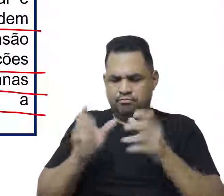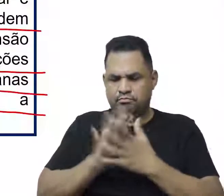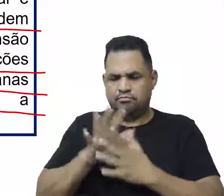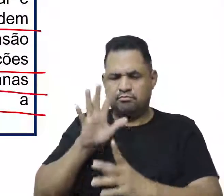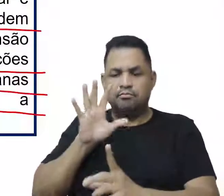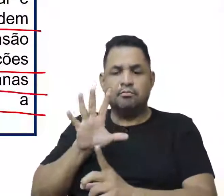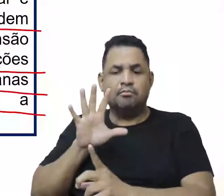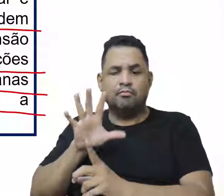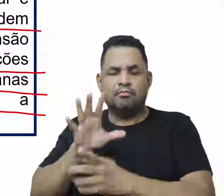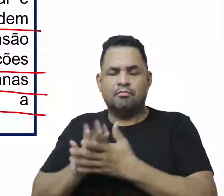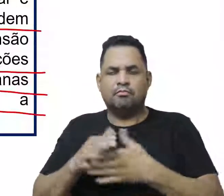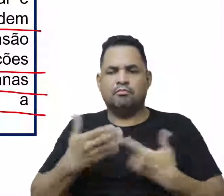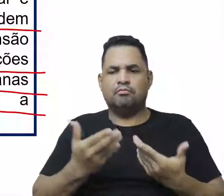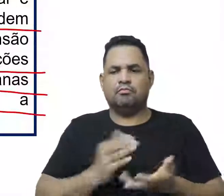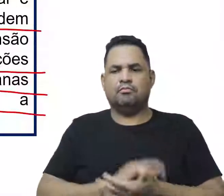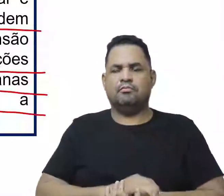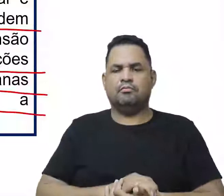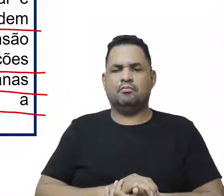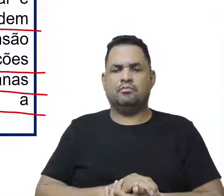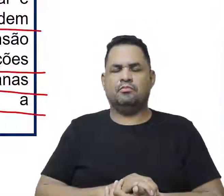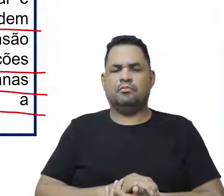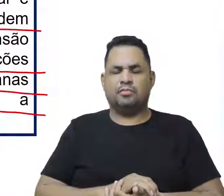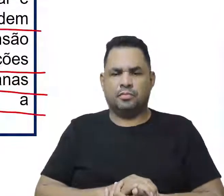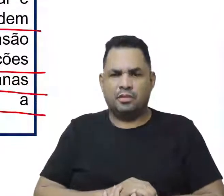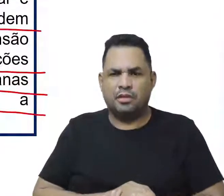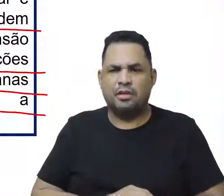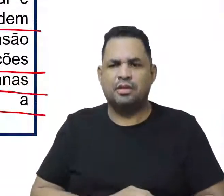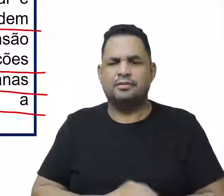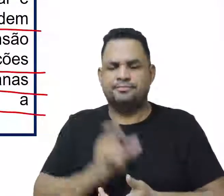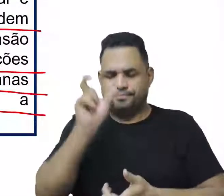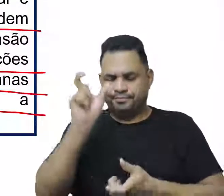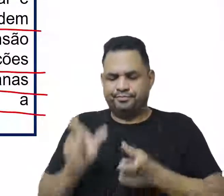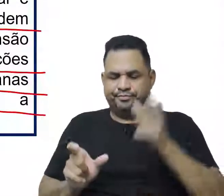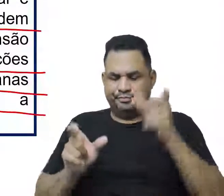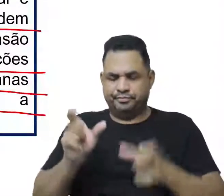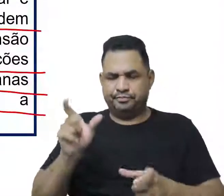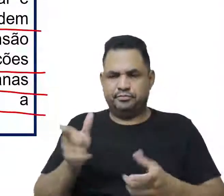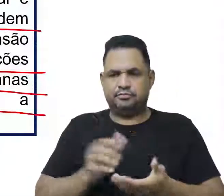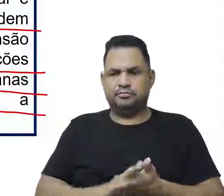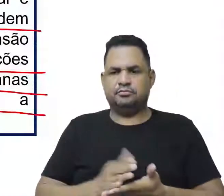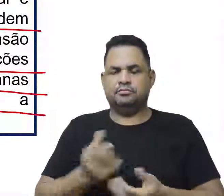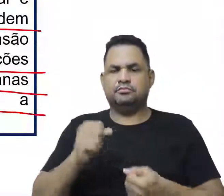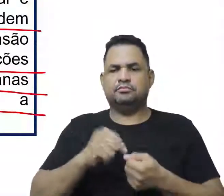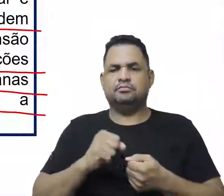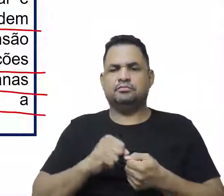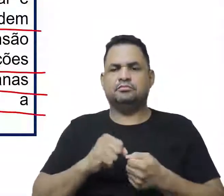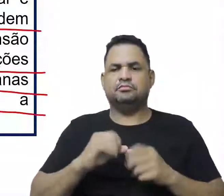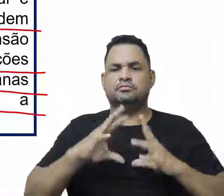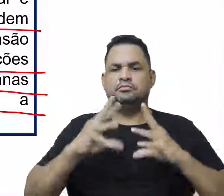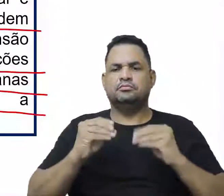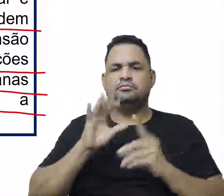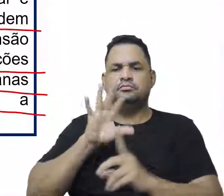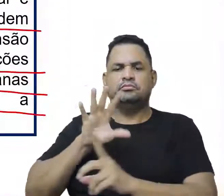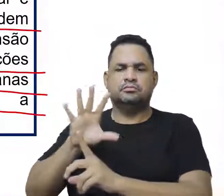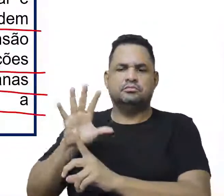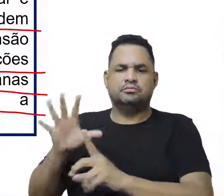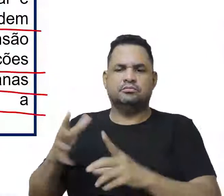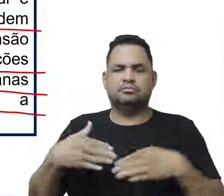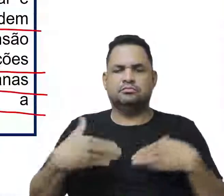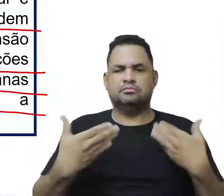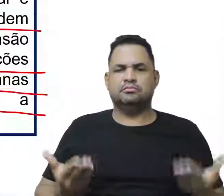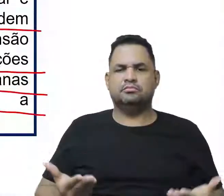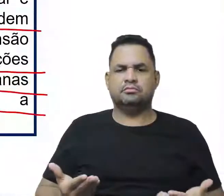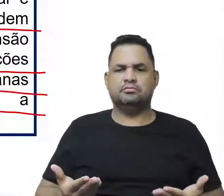reflexo que ação e as ações dos indivíduos fazem com todo né